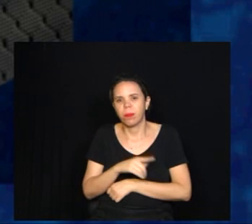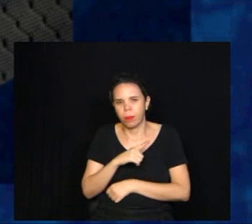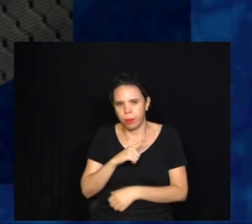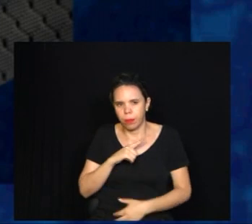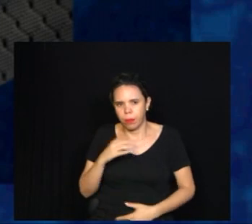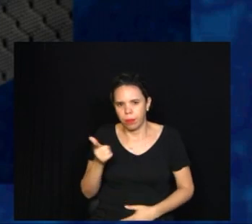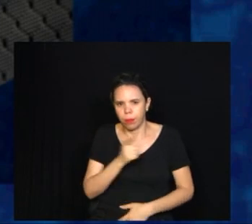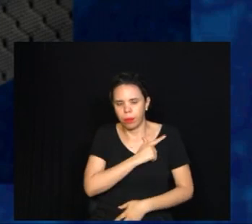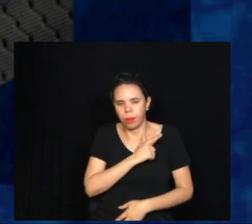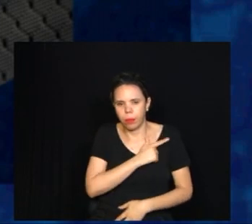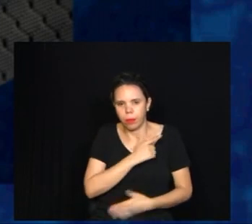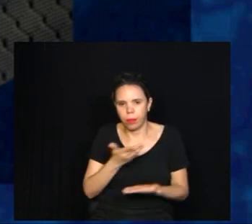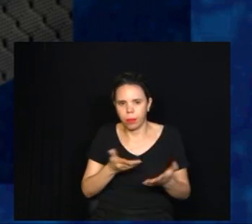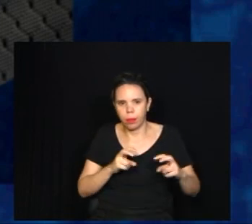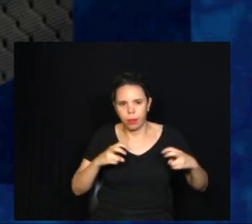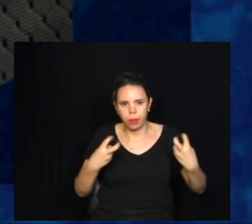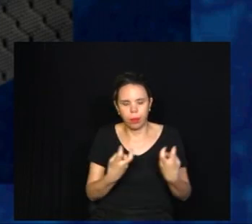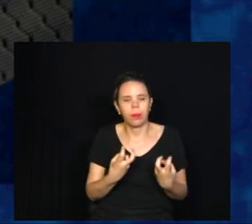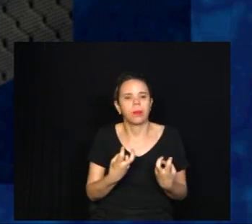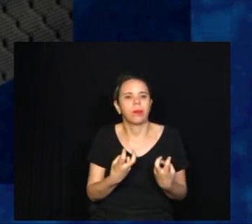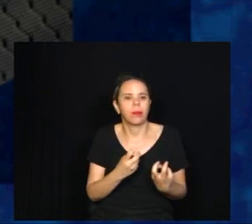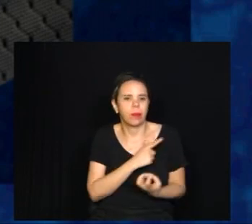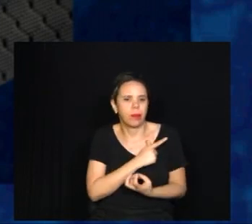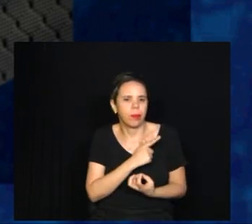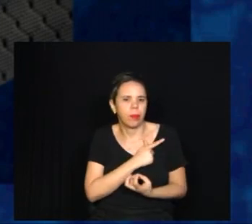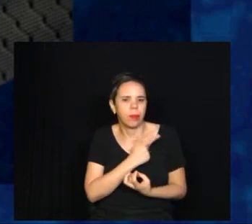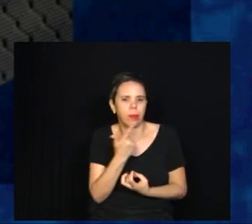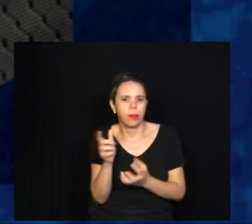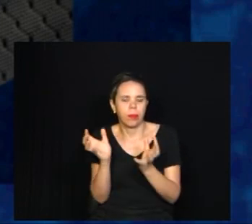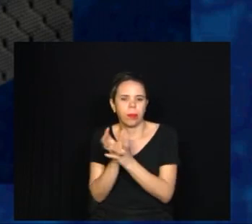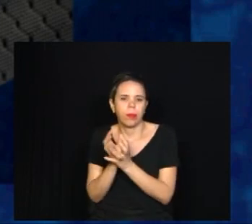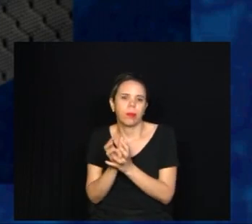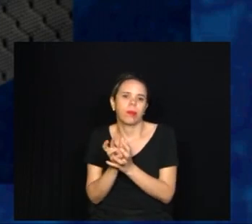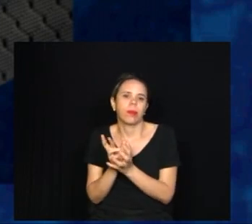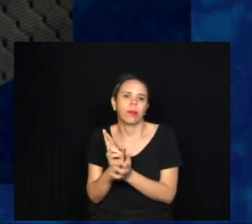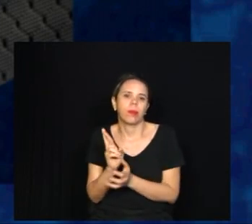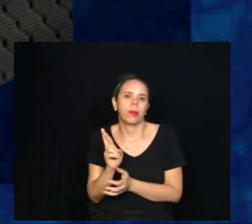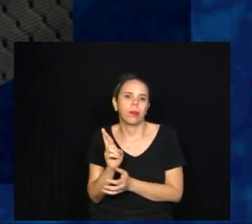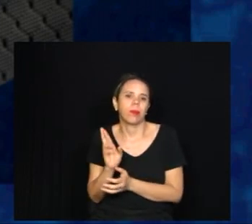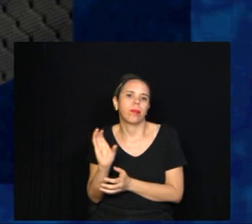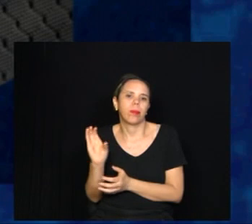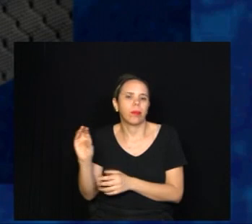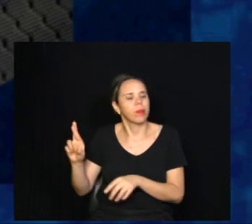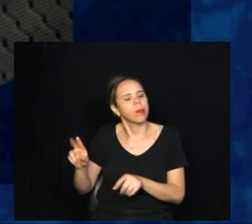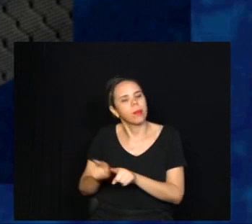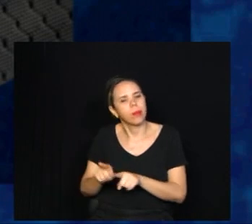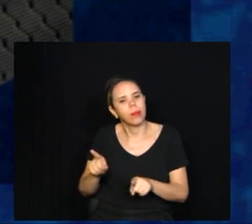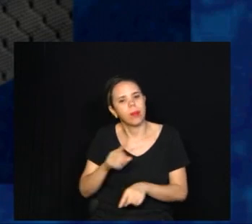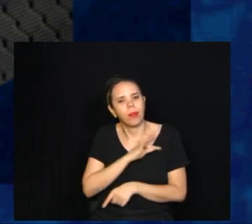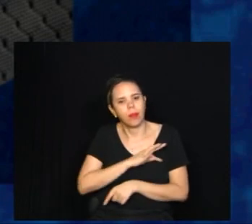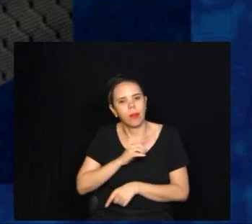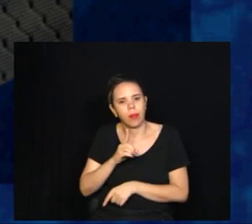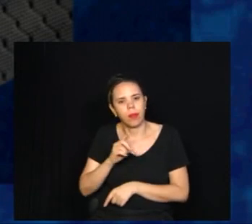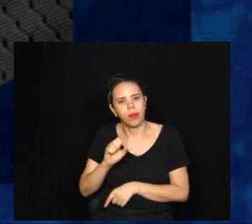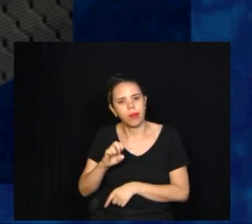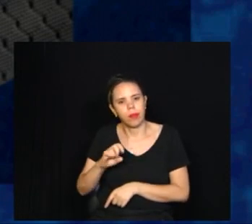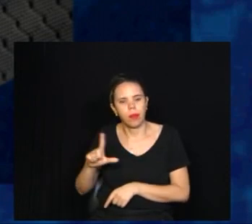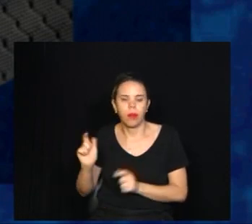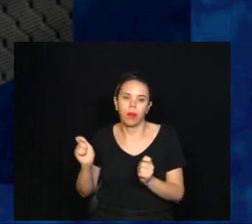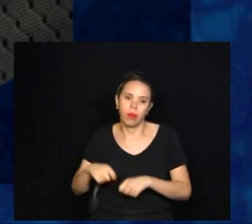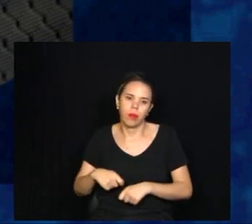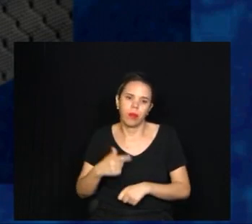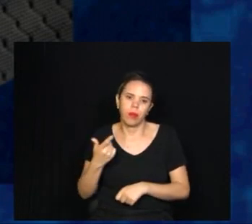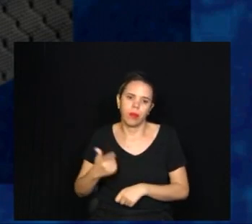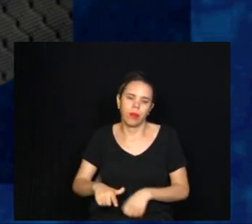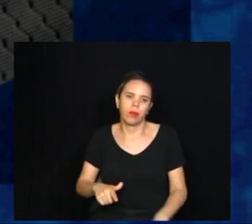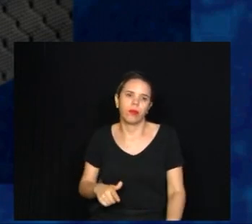tarde, o Guarani recebe aqui no Estádio Brinco de Ouro a equipe do Remo. Lembrando, hein, que o técnico Daniel Paulista pode repetir